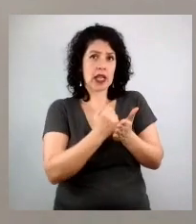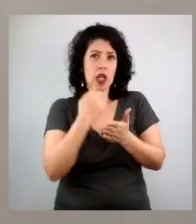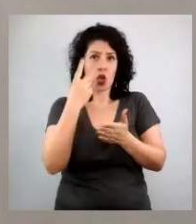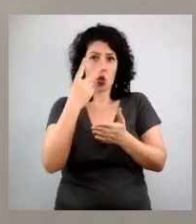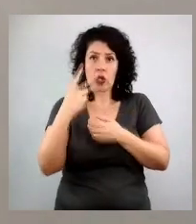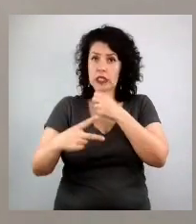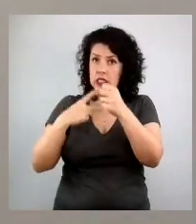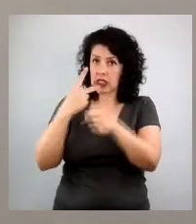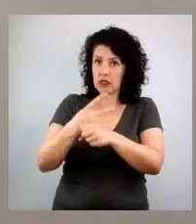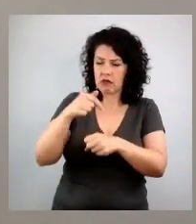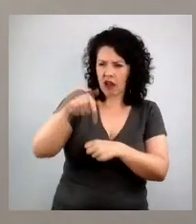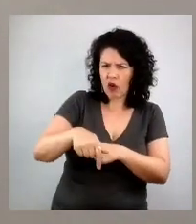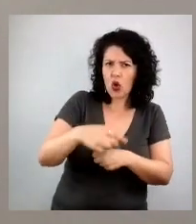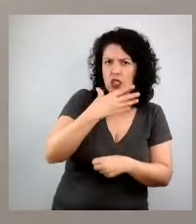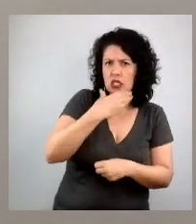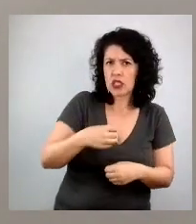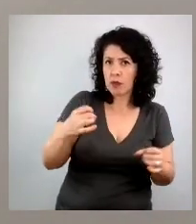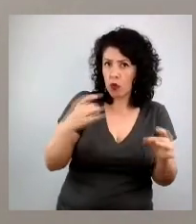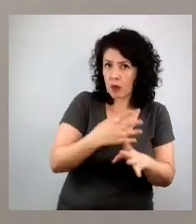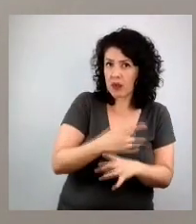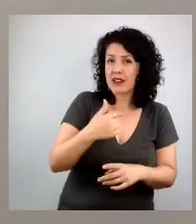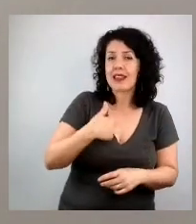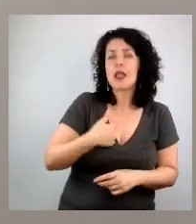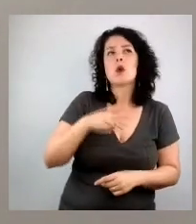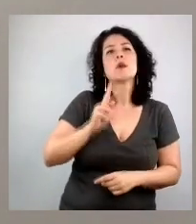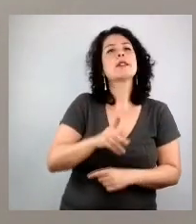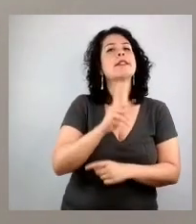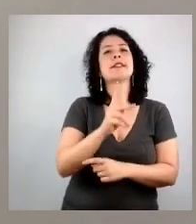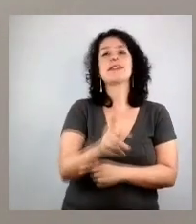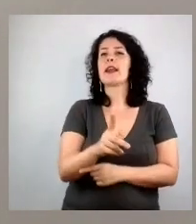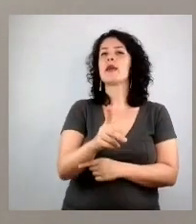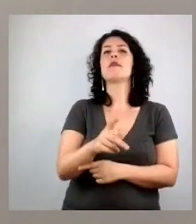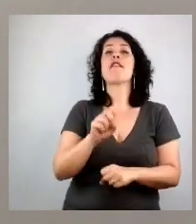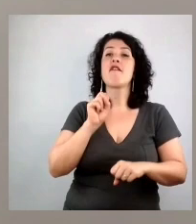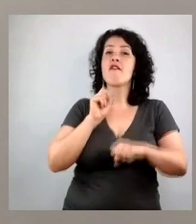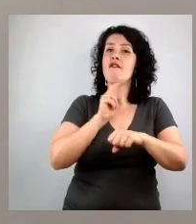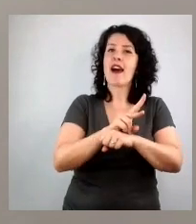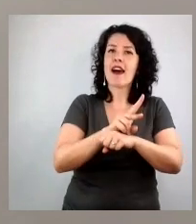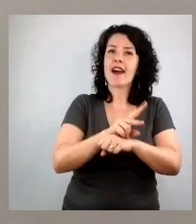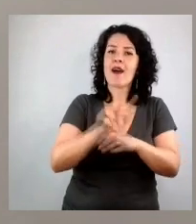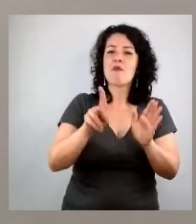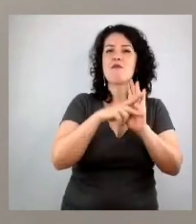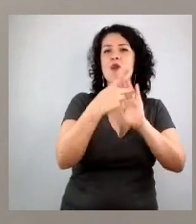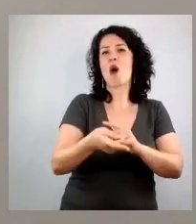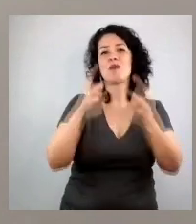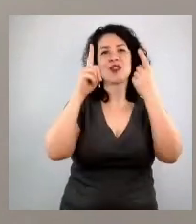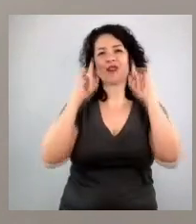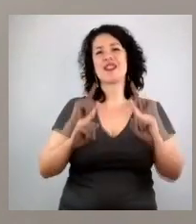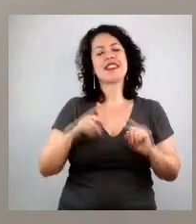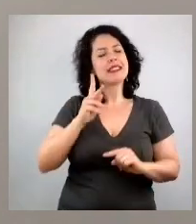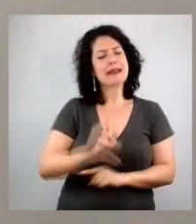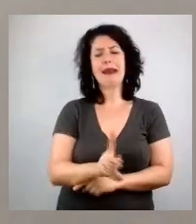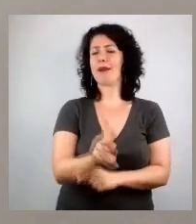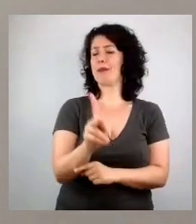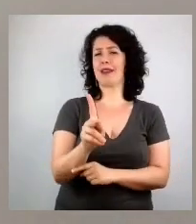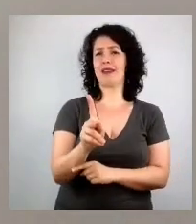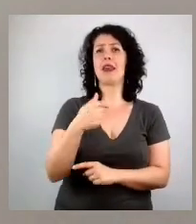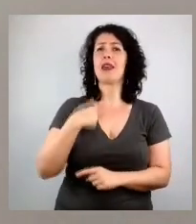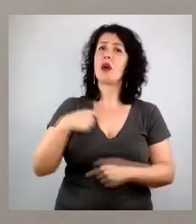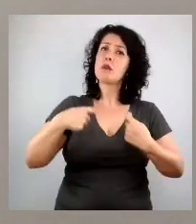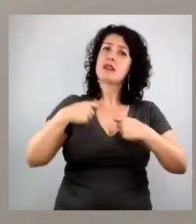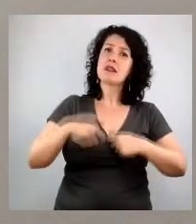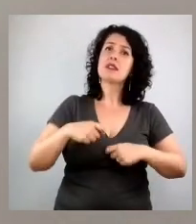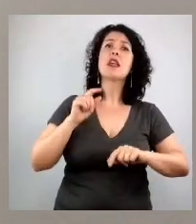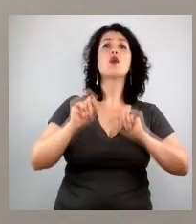sempre um recurso com deficiência que chega, nunca é um recurso. Então, mais uma vez, quando eu cheguei, eu tinha que provar para as pessoas que eu era capaz